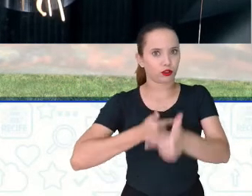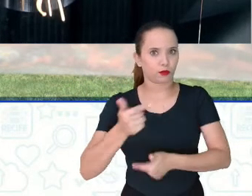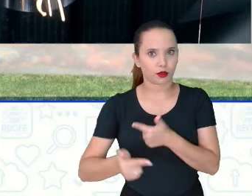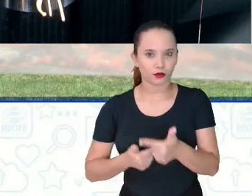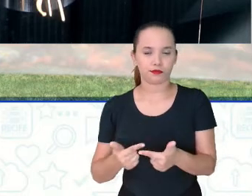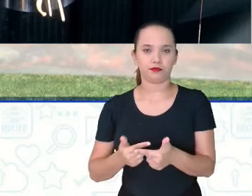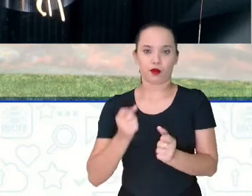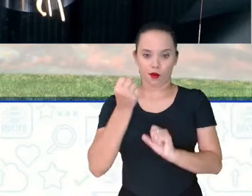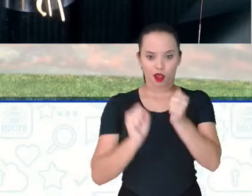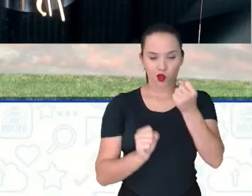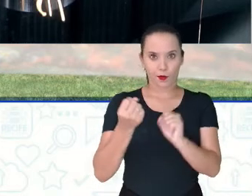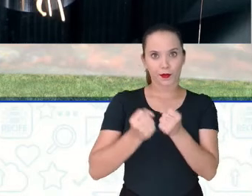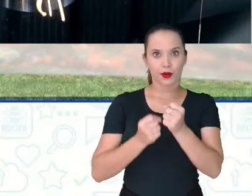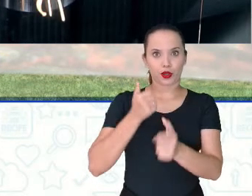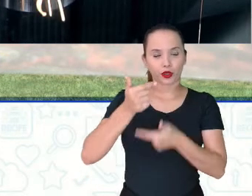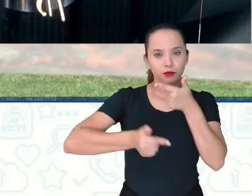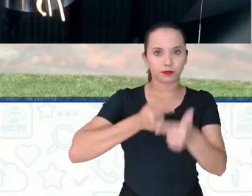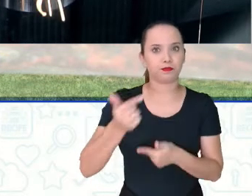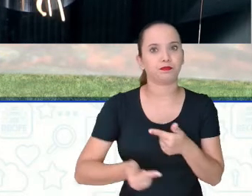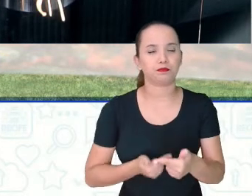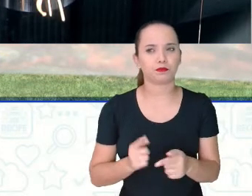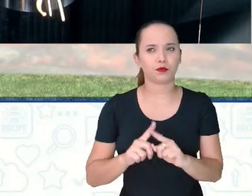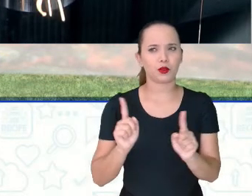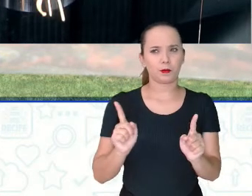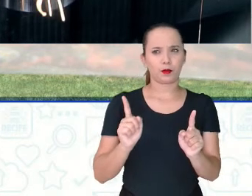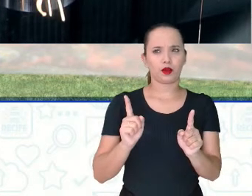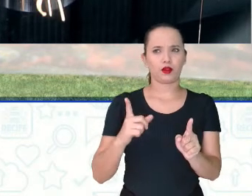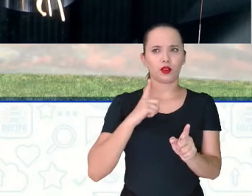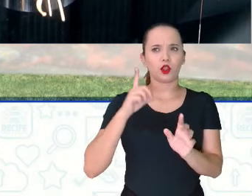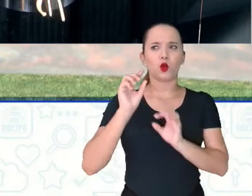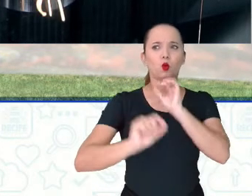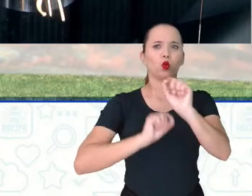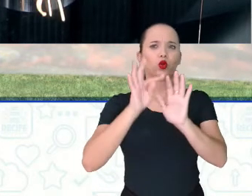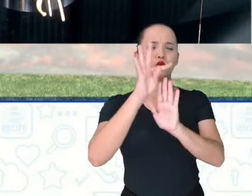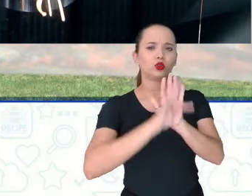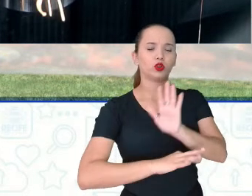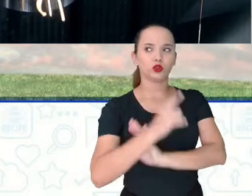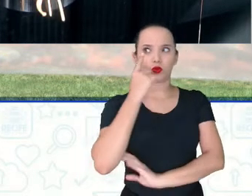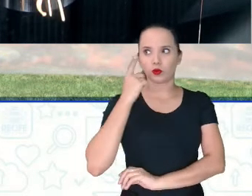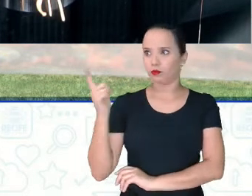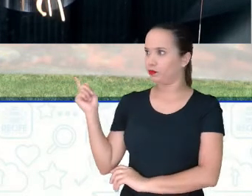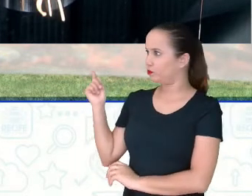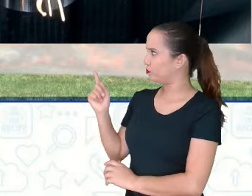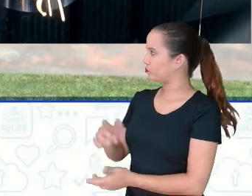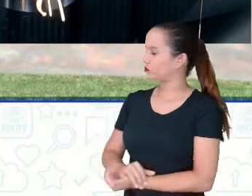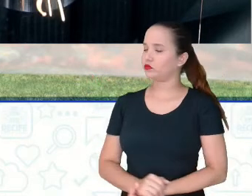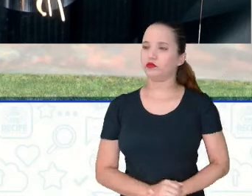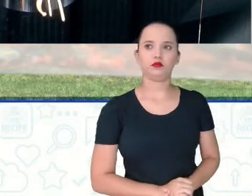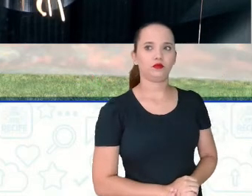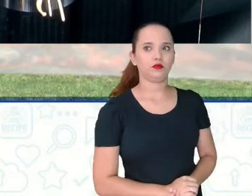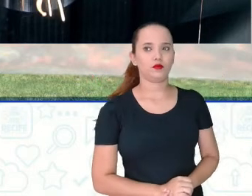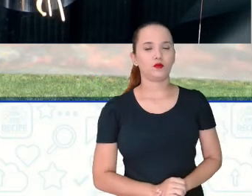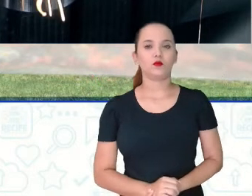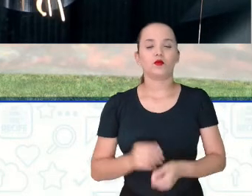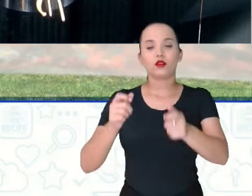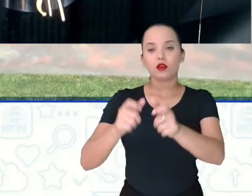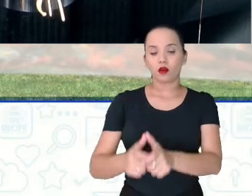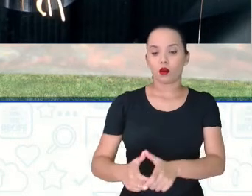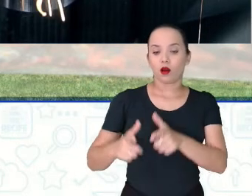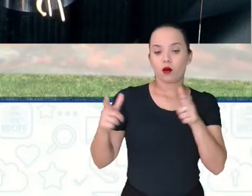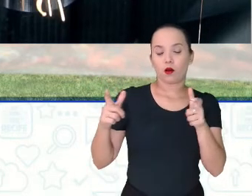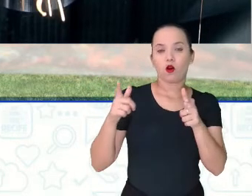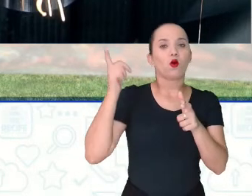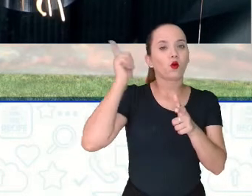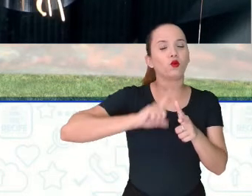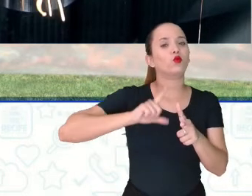A máquina produzindo. Mas, vamos lá, o que é que tem o texto aí? O texto diz assim: a ampliação da capacidade de